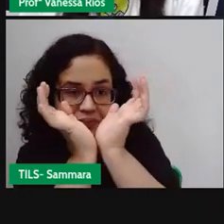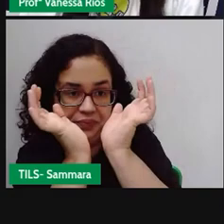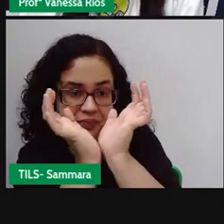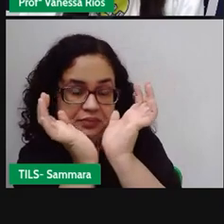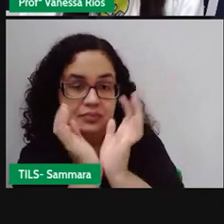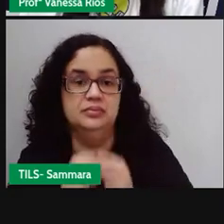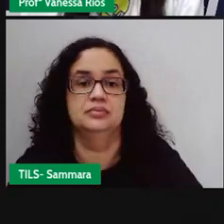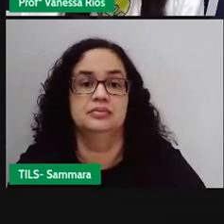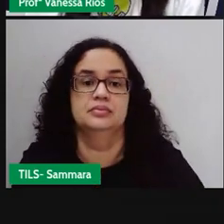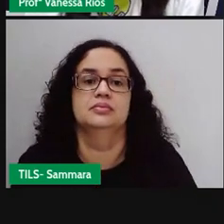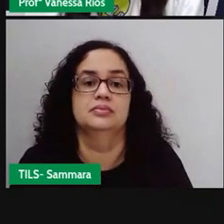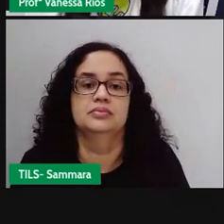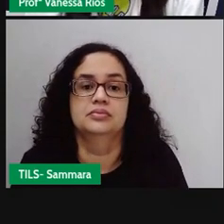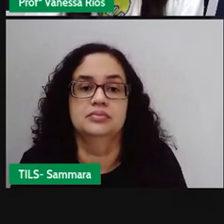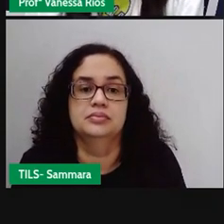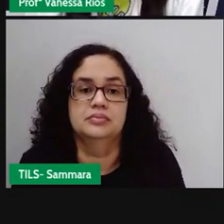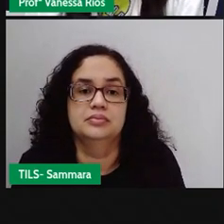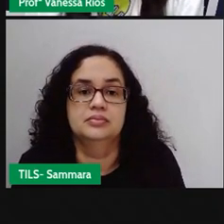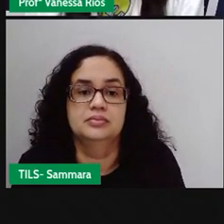d'água do Tomba.